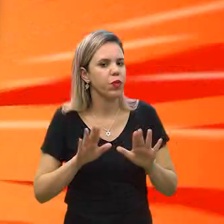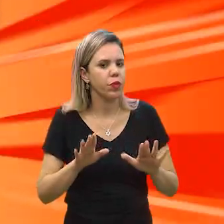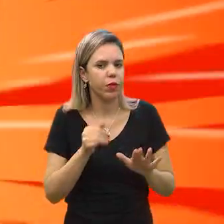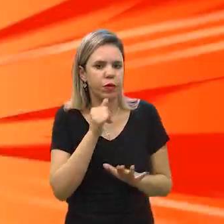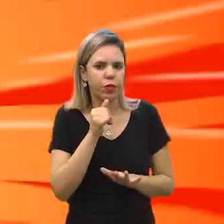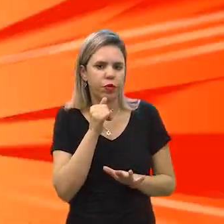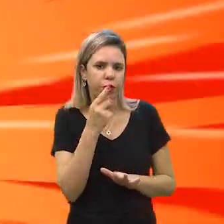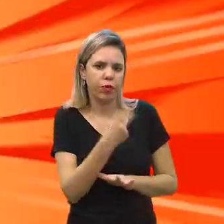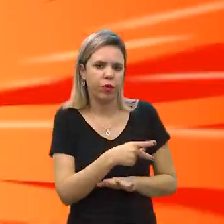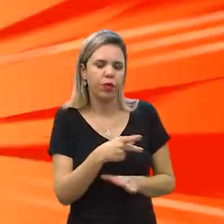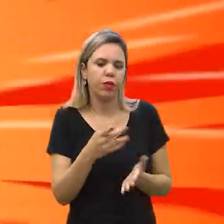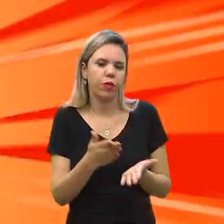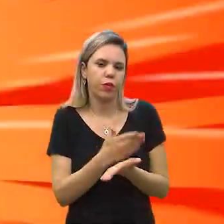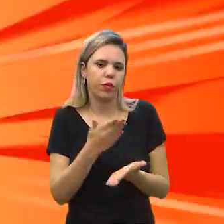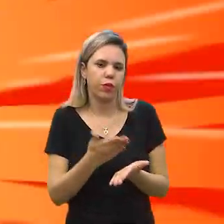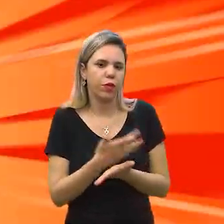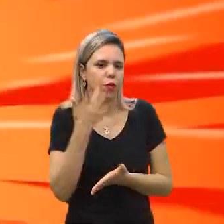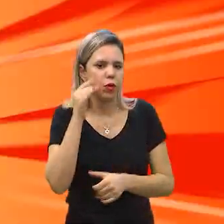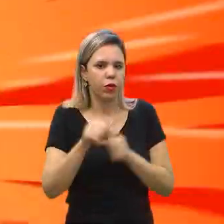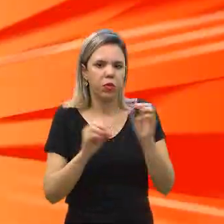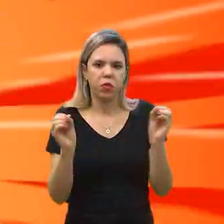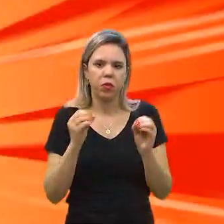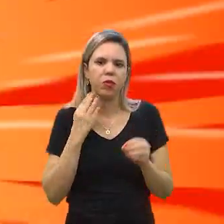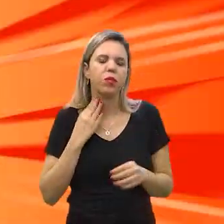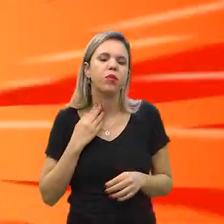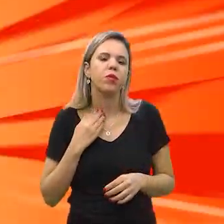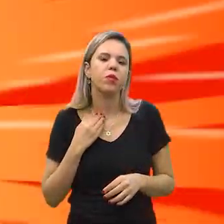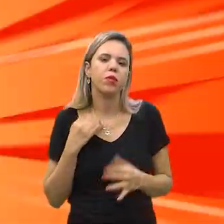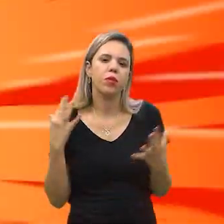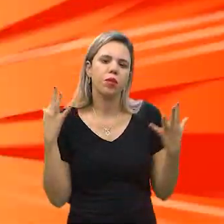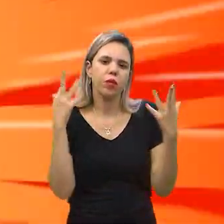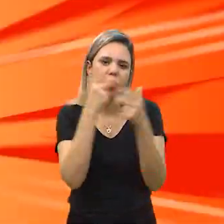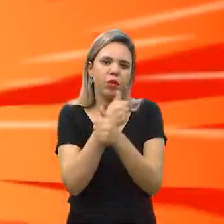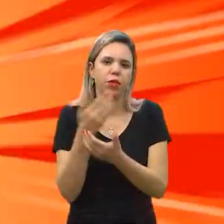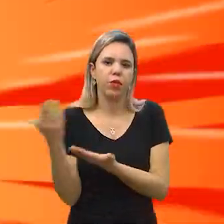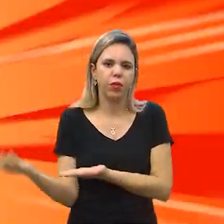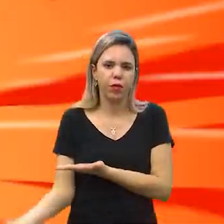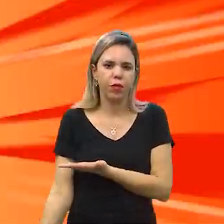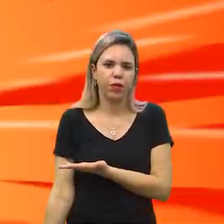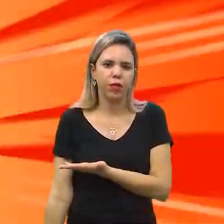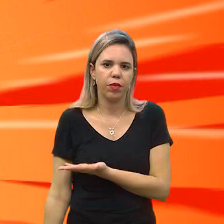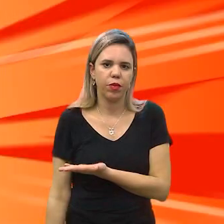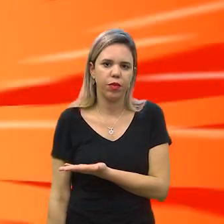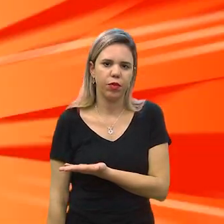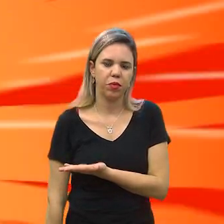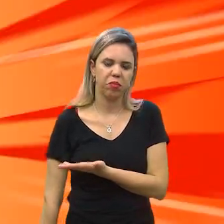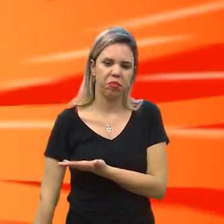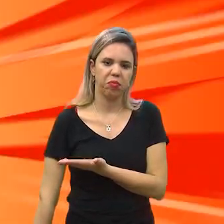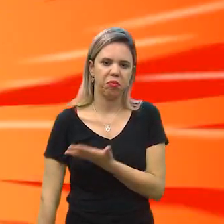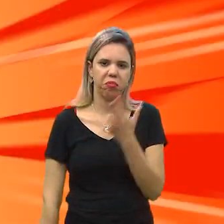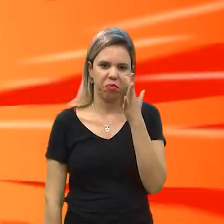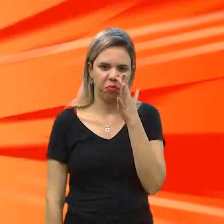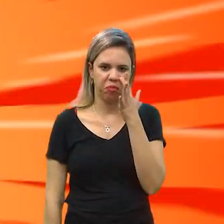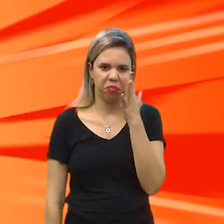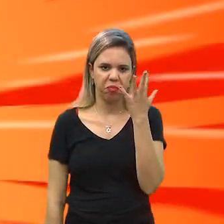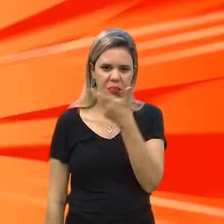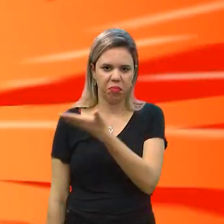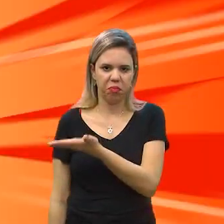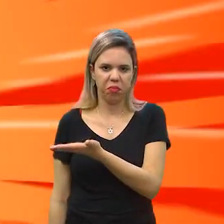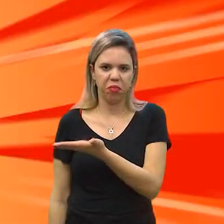mas em questão dele físico, eu acho que eu não mudaria nada, porque ele tá lindo demais, sério, de verdade, eu nunca tive um livro tão